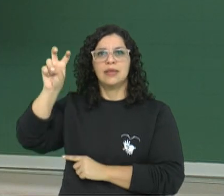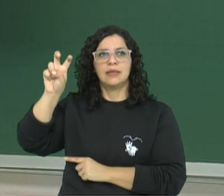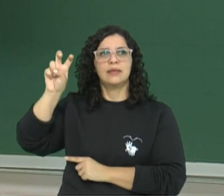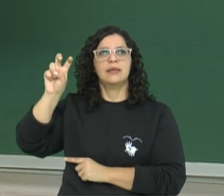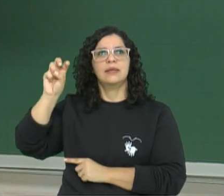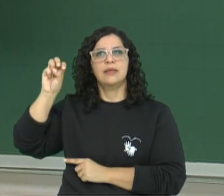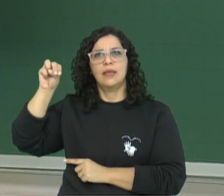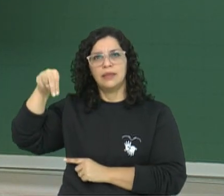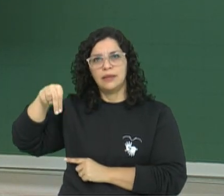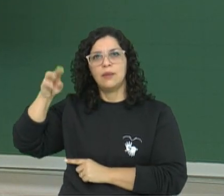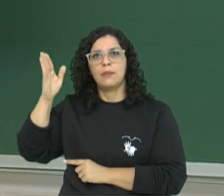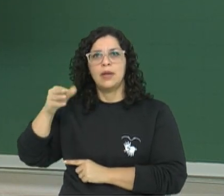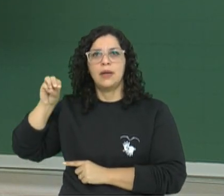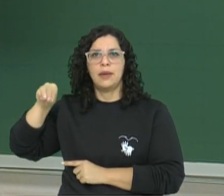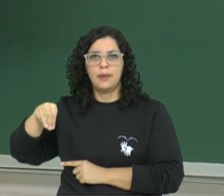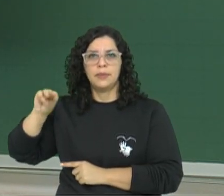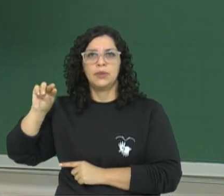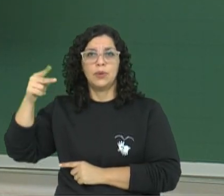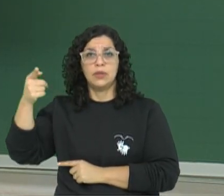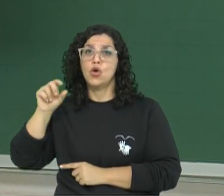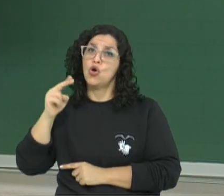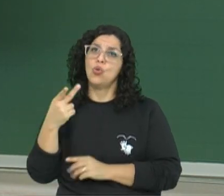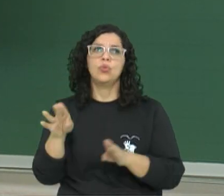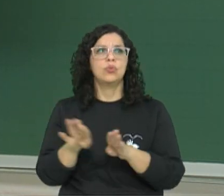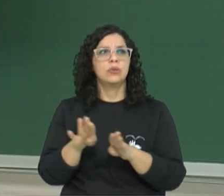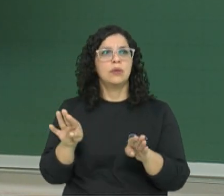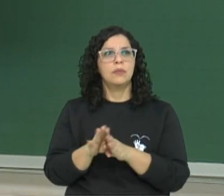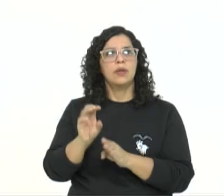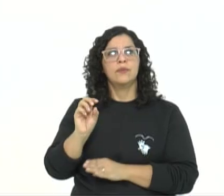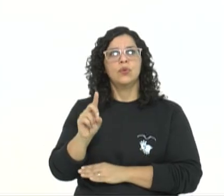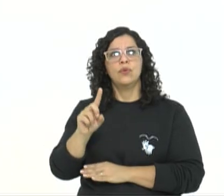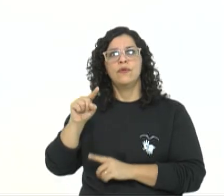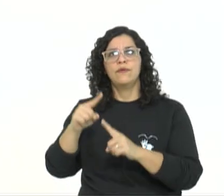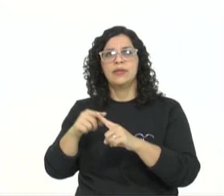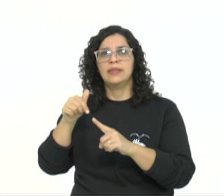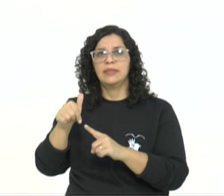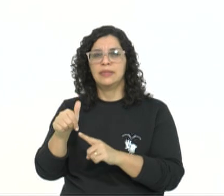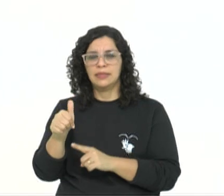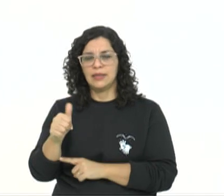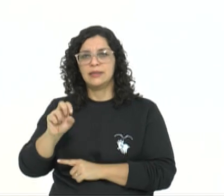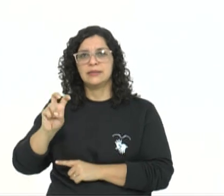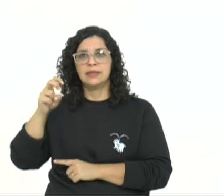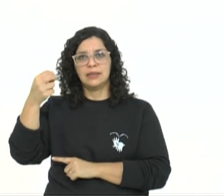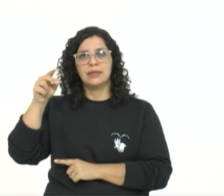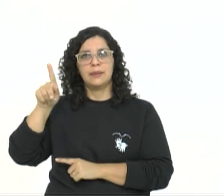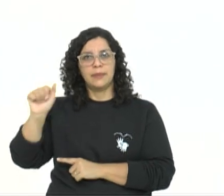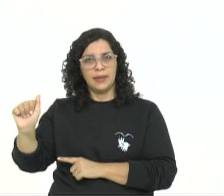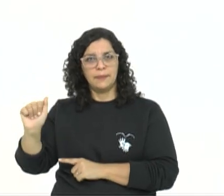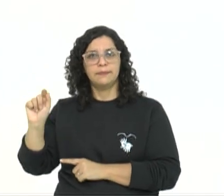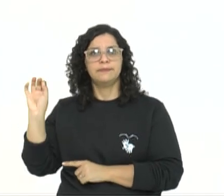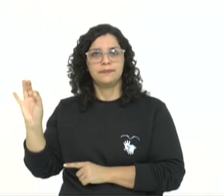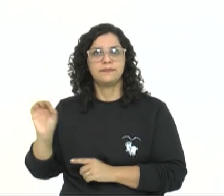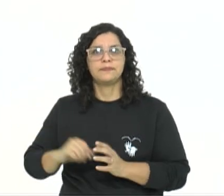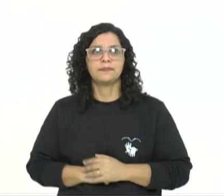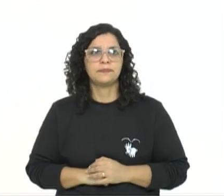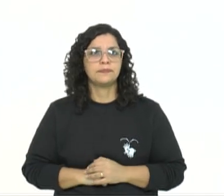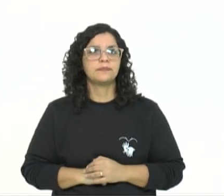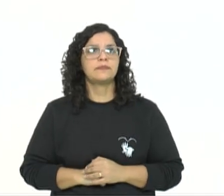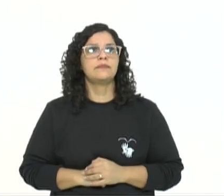quinta Newton por metro quadrado, ou conhecido também como 1 vezes 10 na quinta pascals,